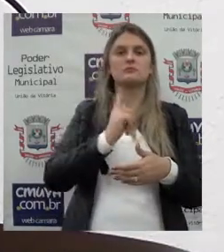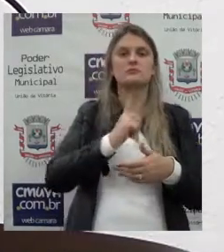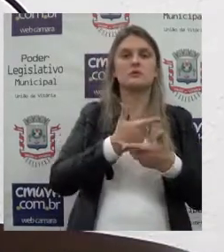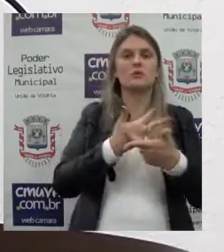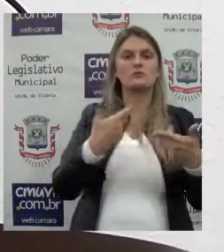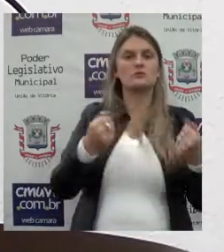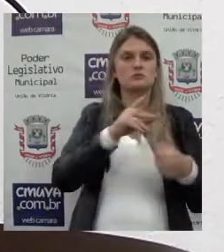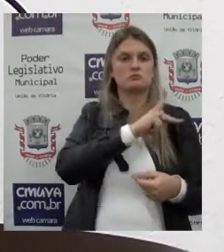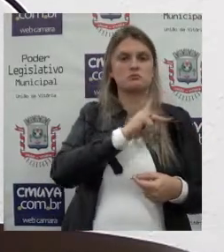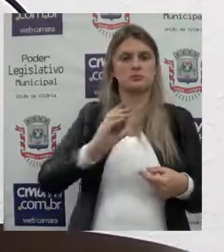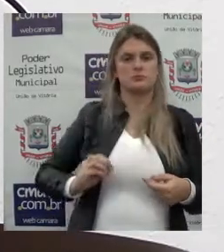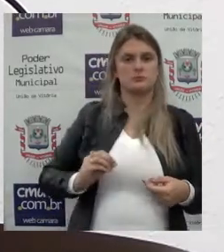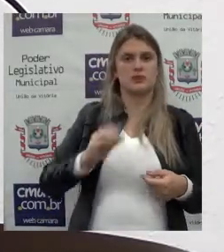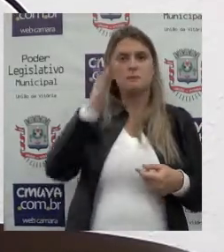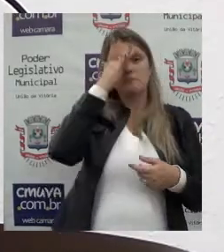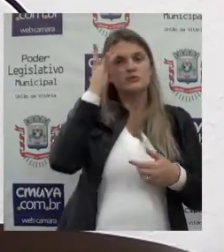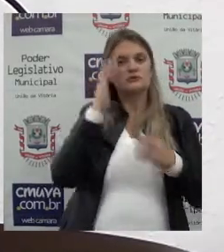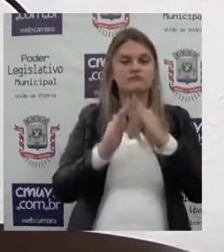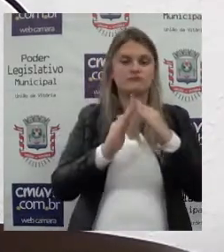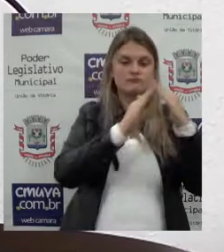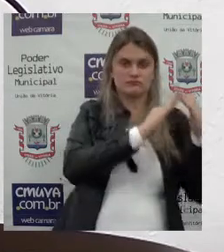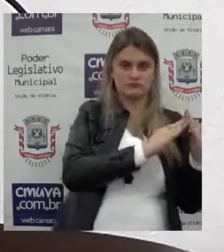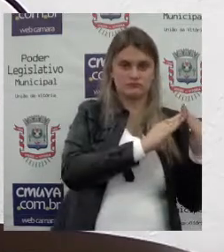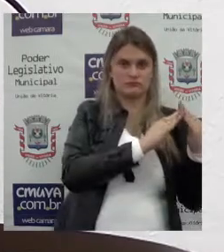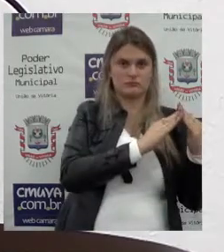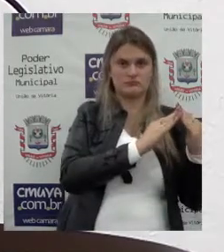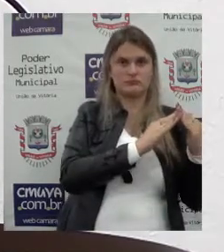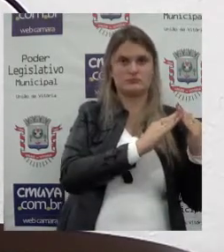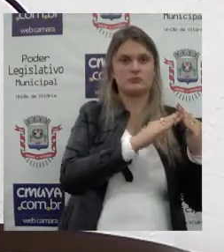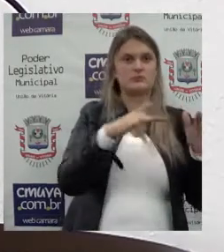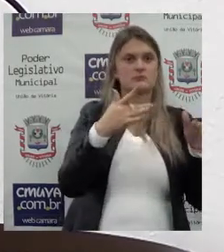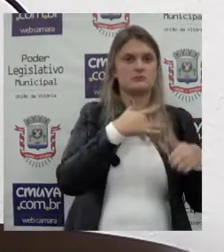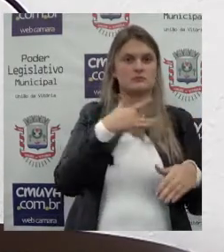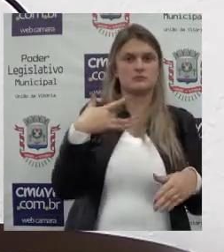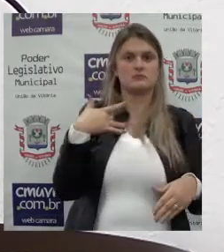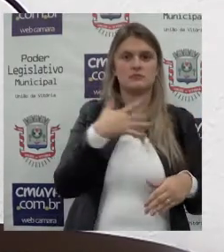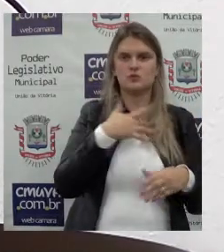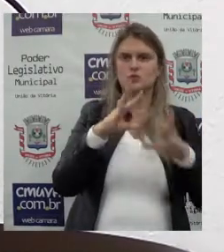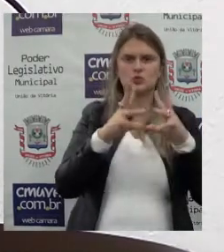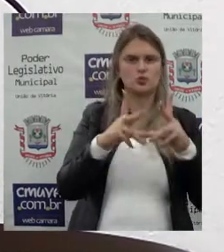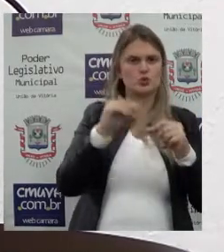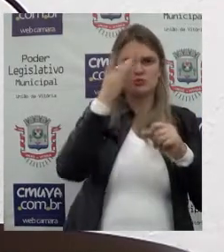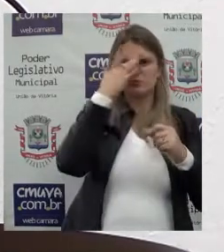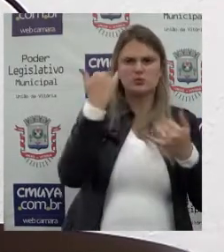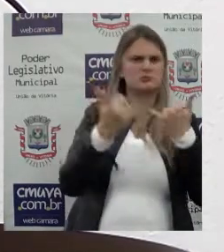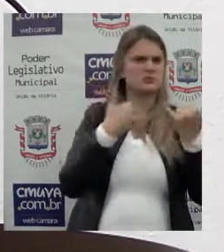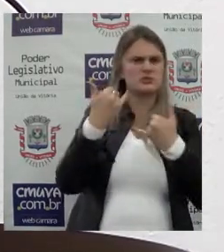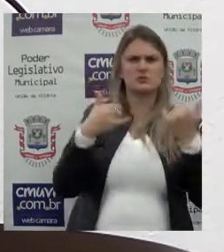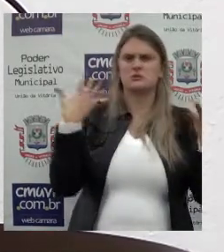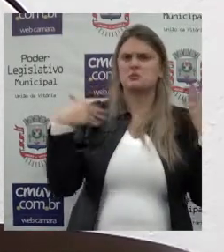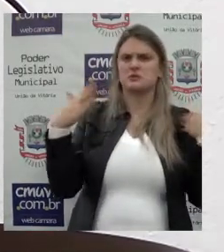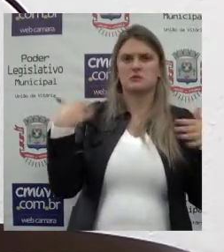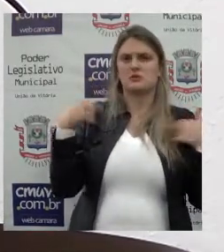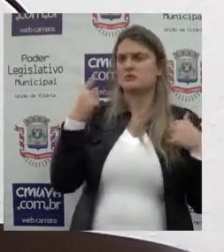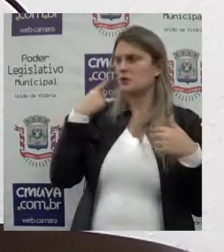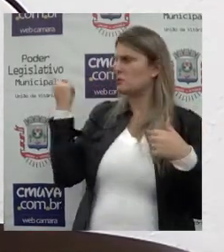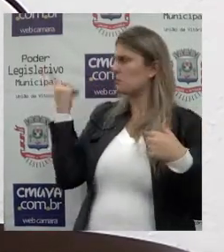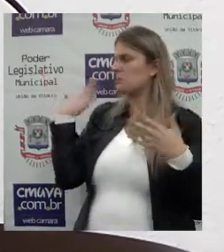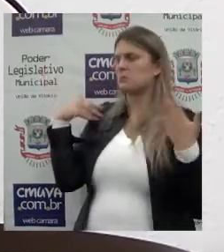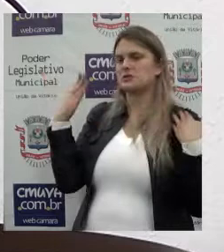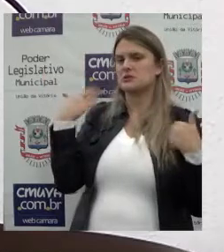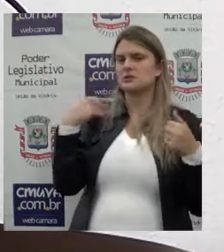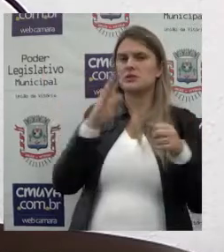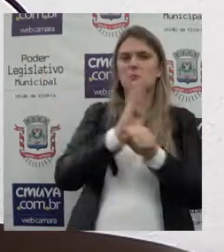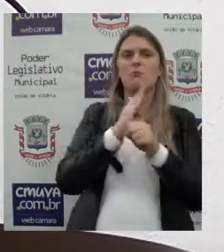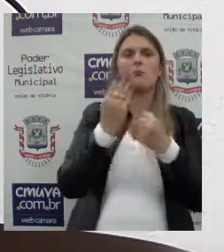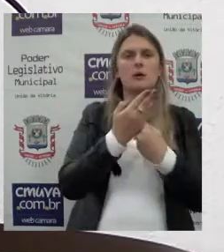cobrança, de iluminação pública, do vizinho, da saúde, do lazer das crianças.